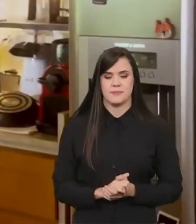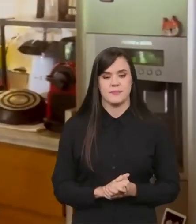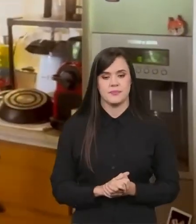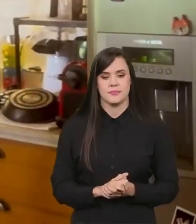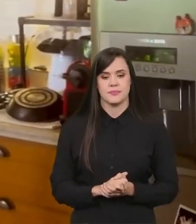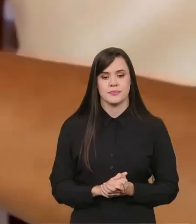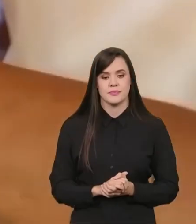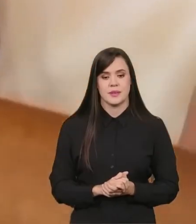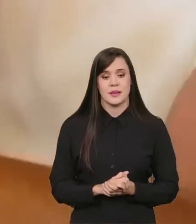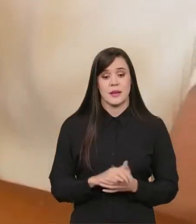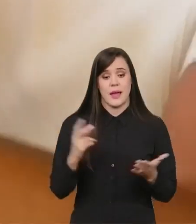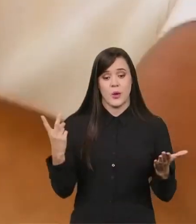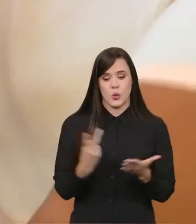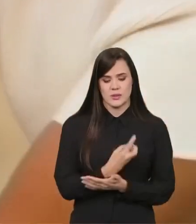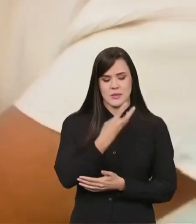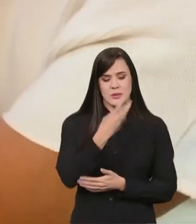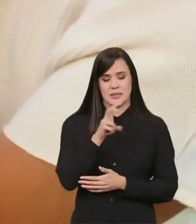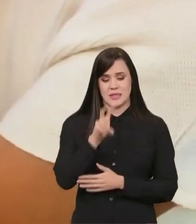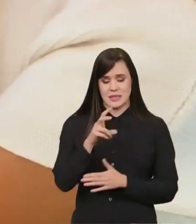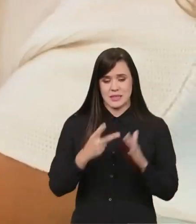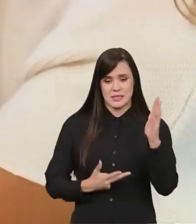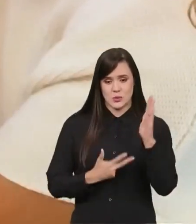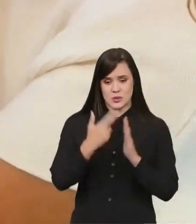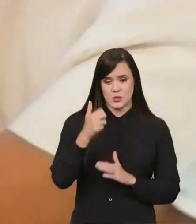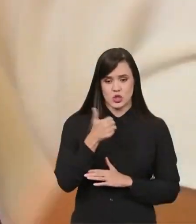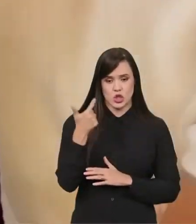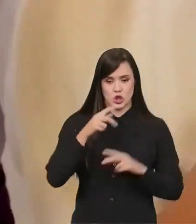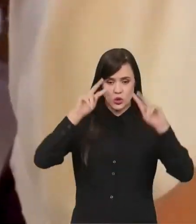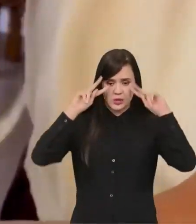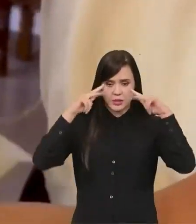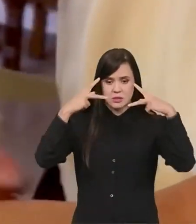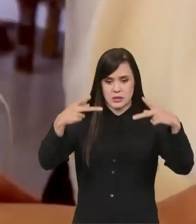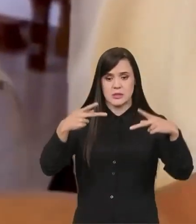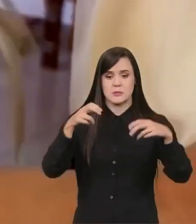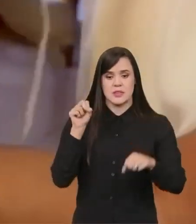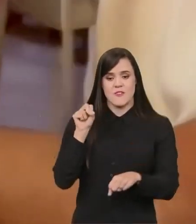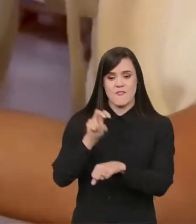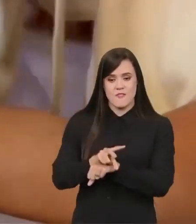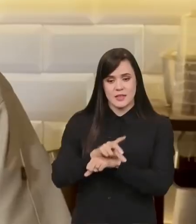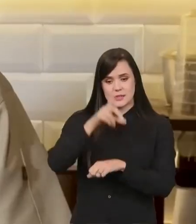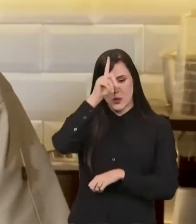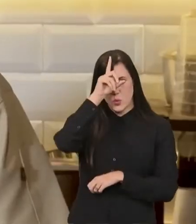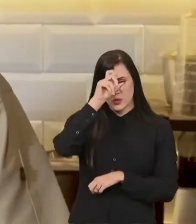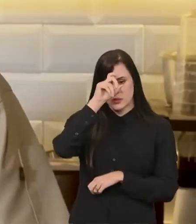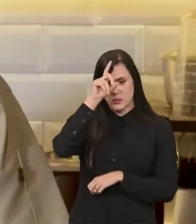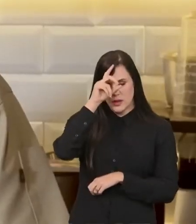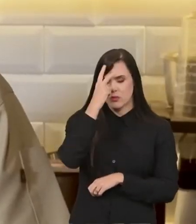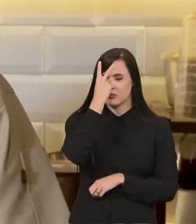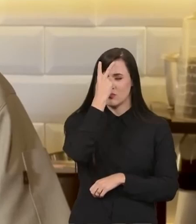Tive 35 cirurgias, 12 transplantes de córnea, uma negligência médica e uma infecção hospitalar. Fiquei